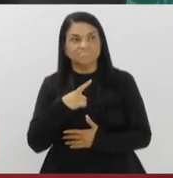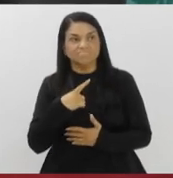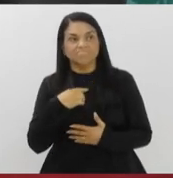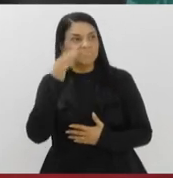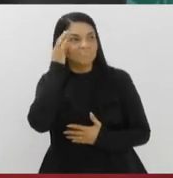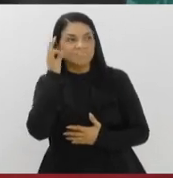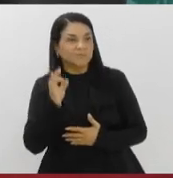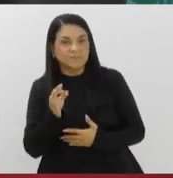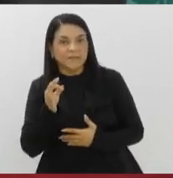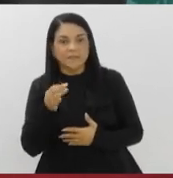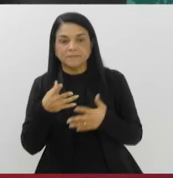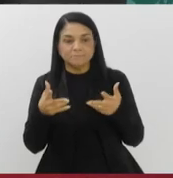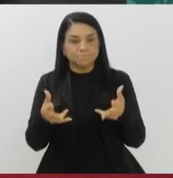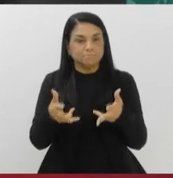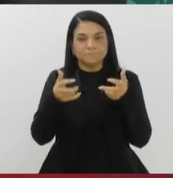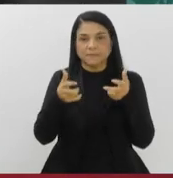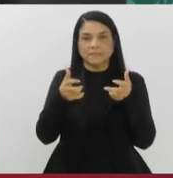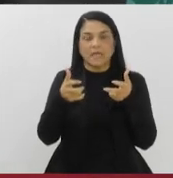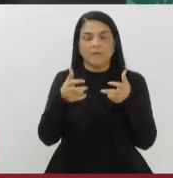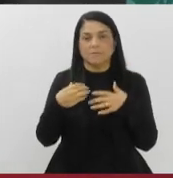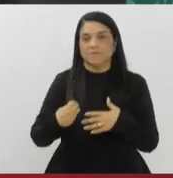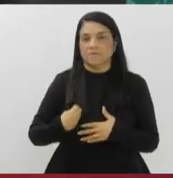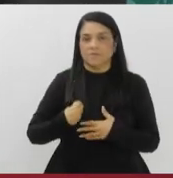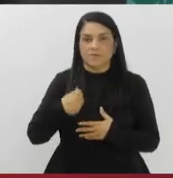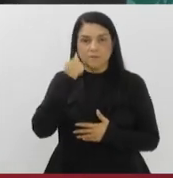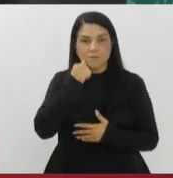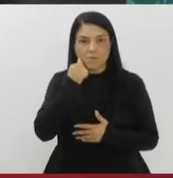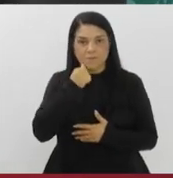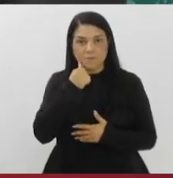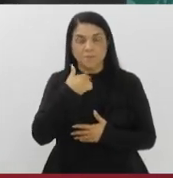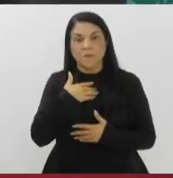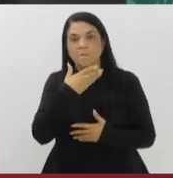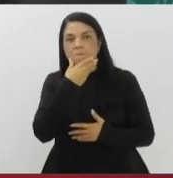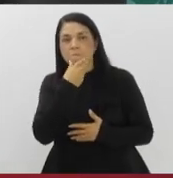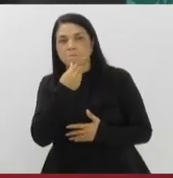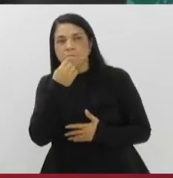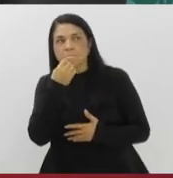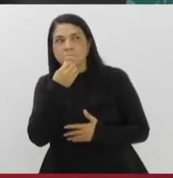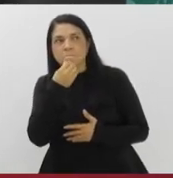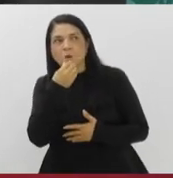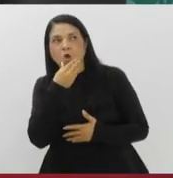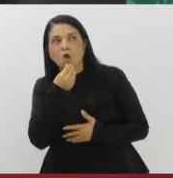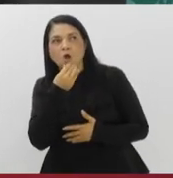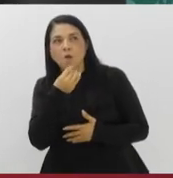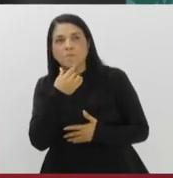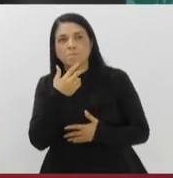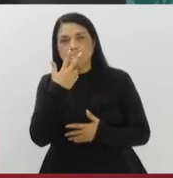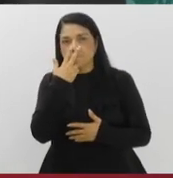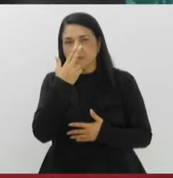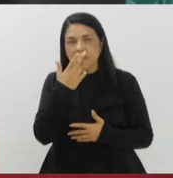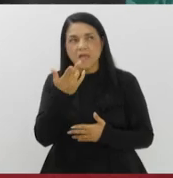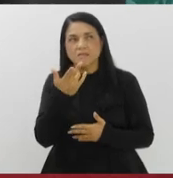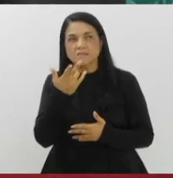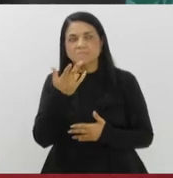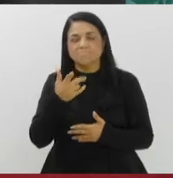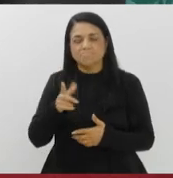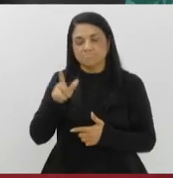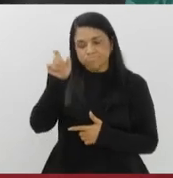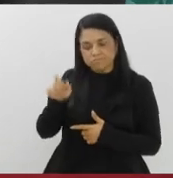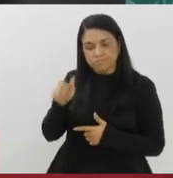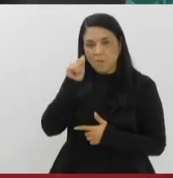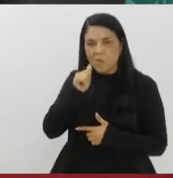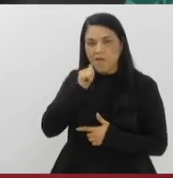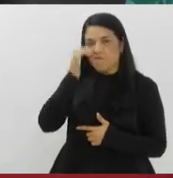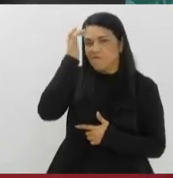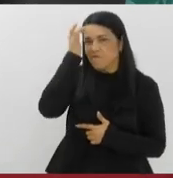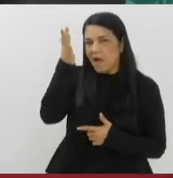nem percebidas. Então, parece que você, né, o seu deslocamento é fácil, a sua organização familiar é fácil,